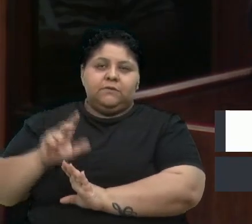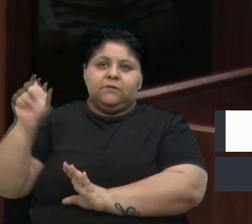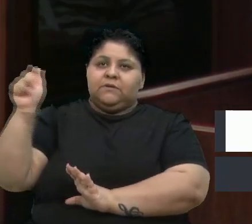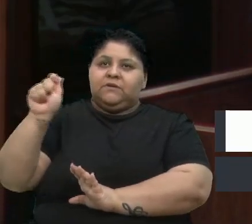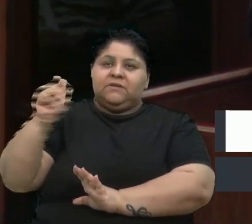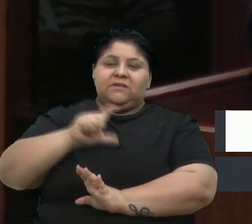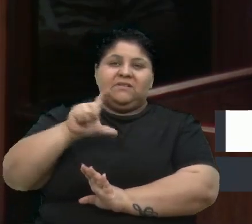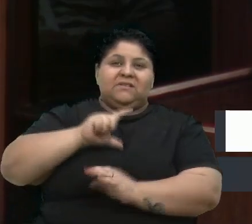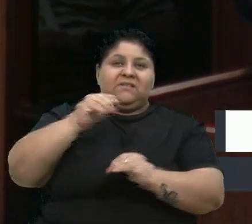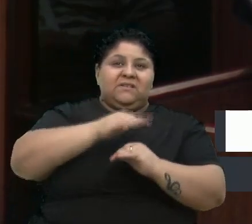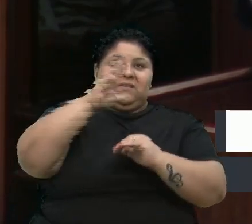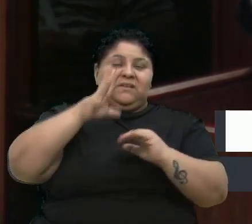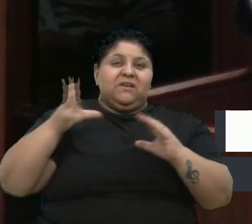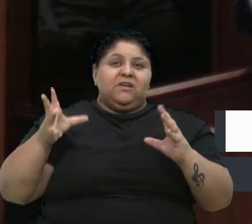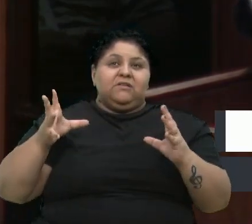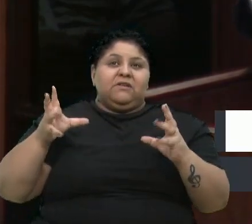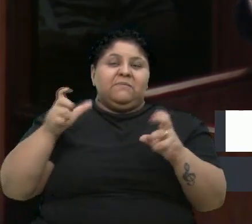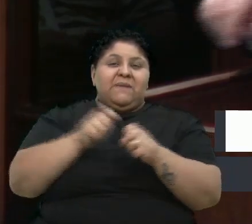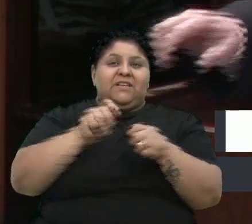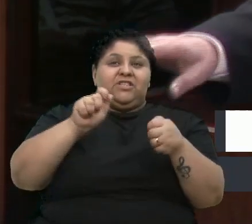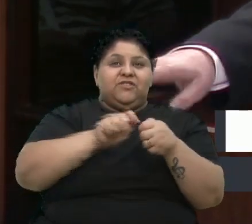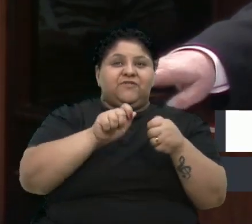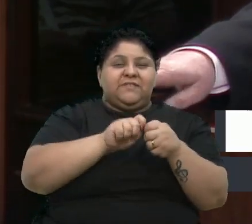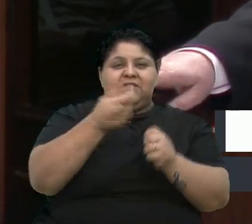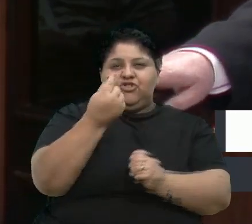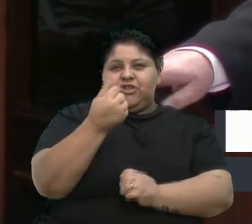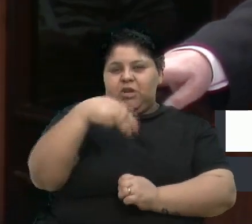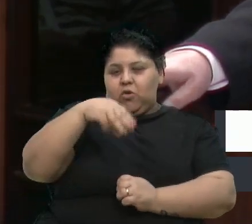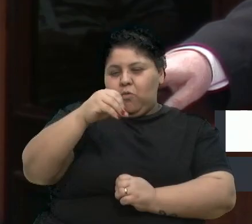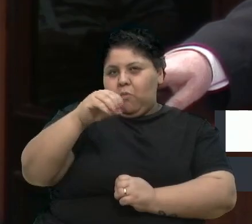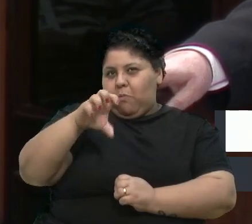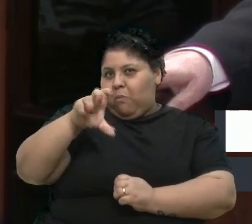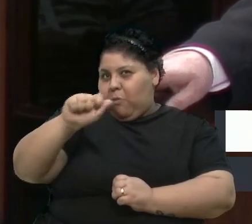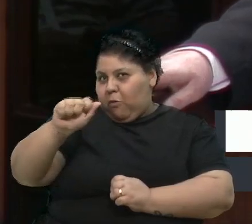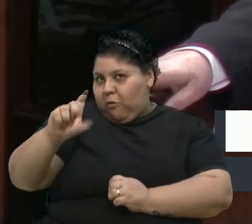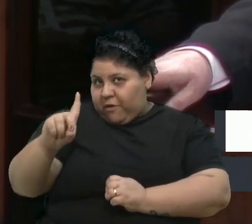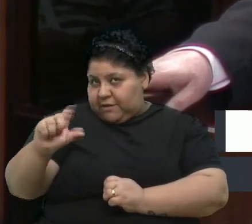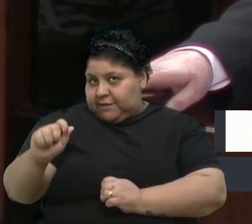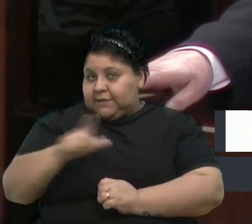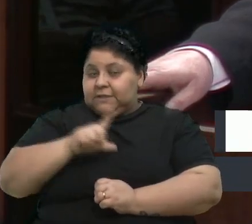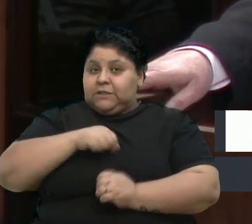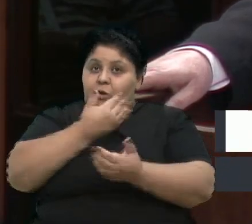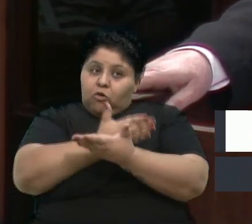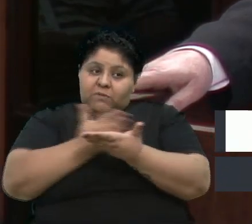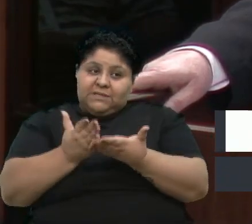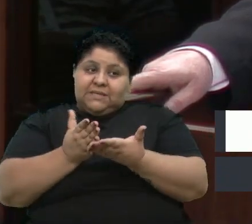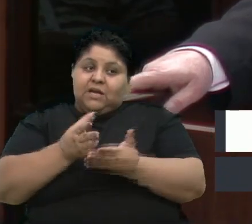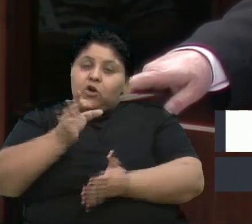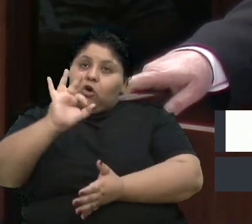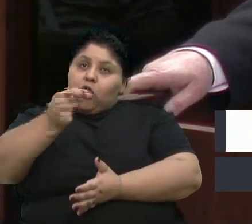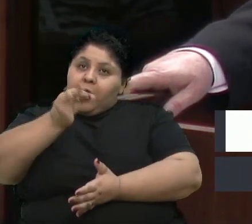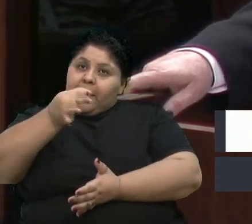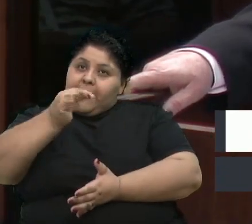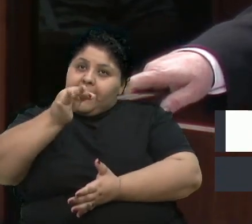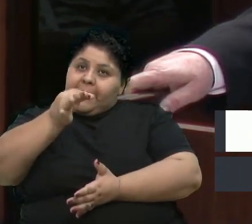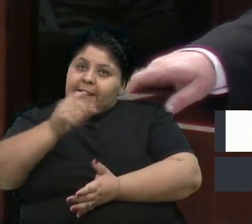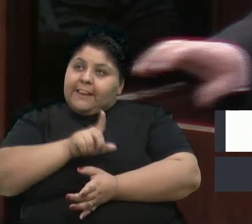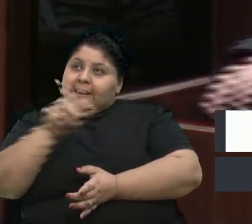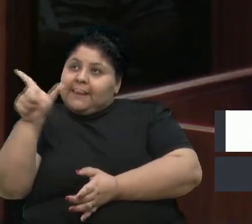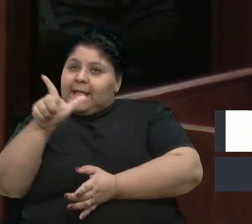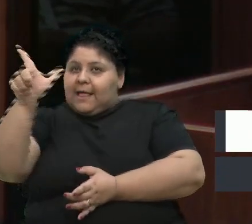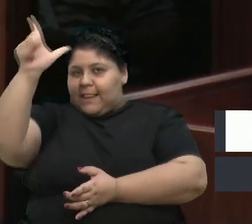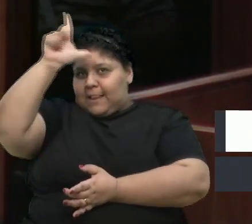mais capacidade de imprimir moeda. Então, eles encomendaram a impressão de moeda na Alemanha. O governo